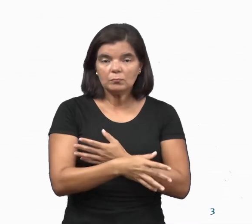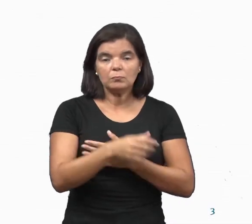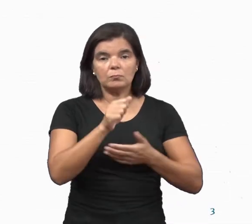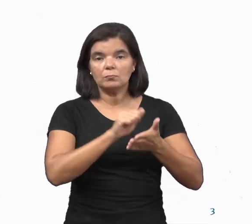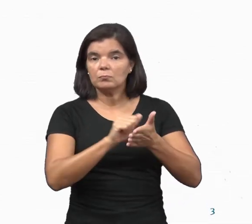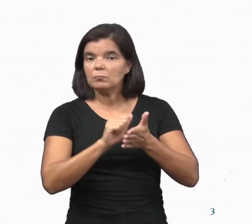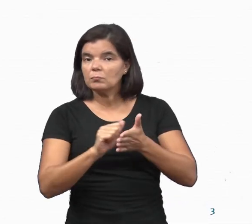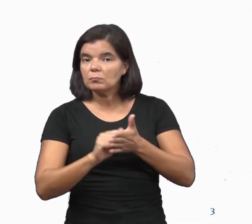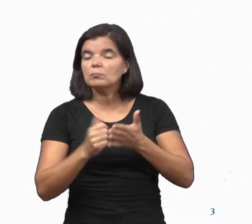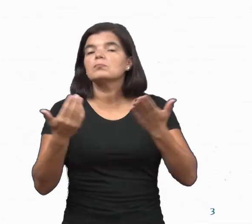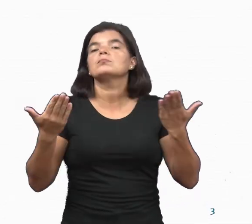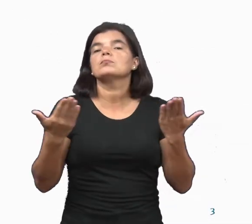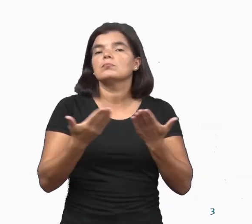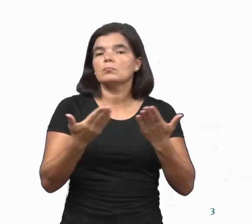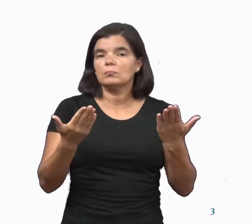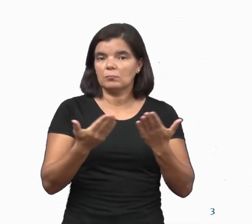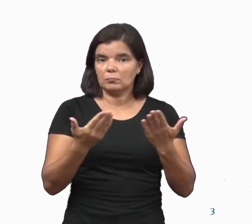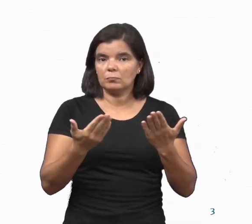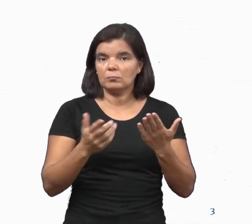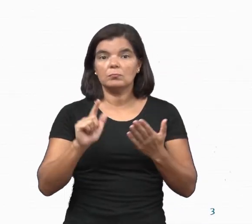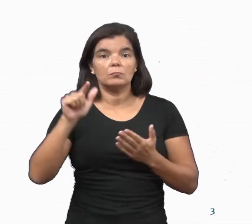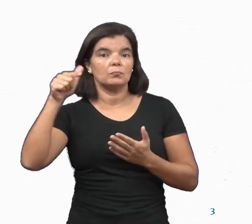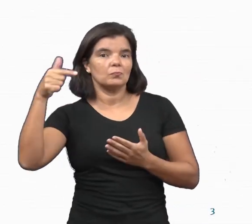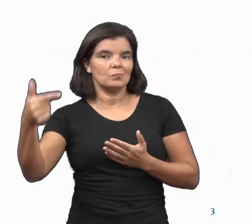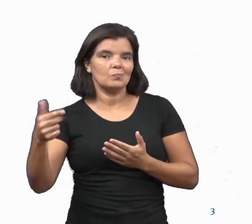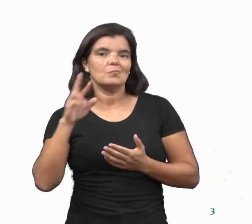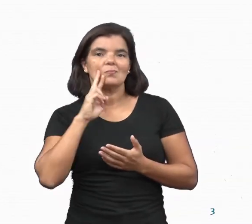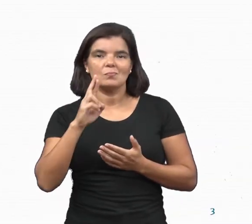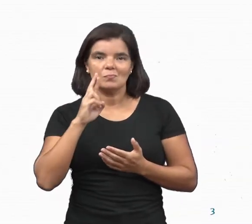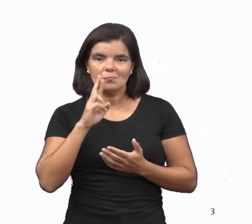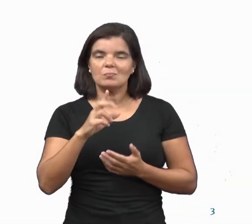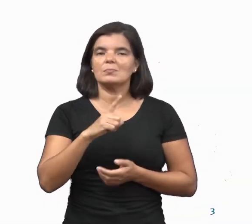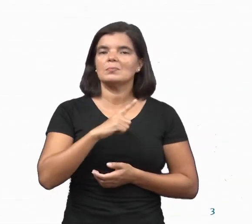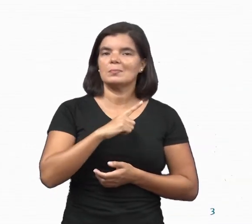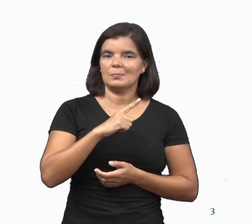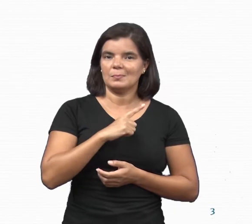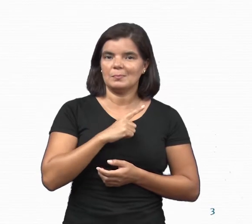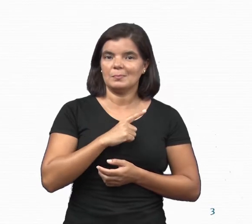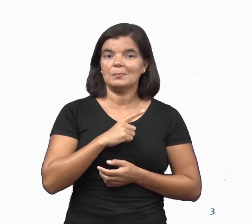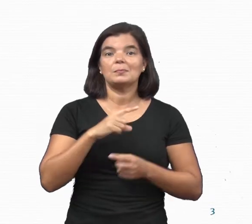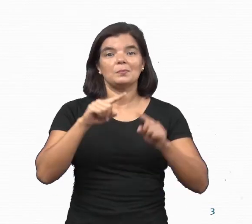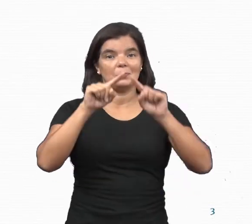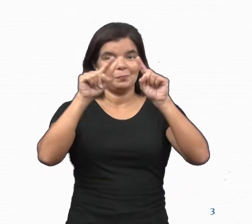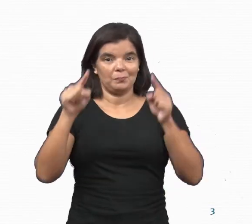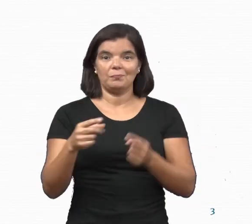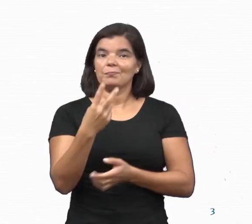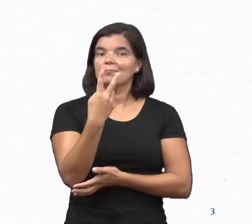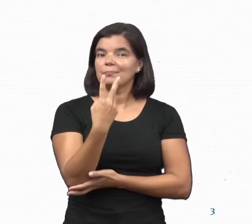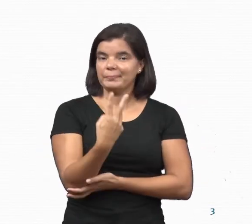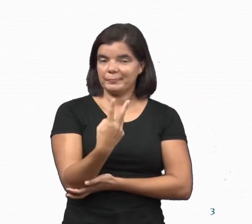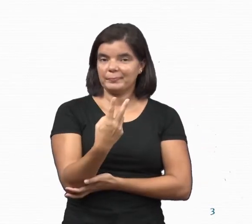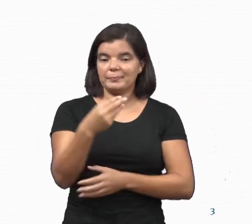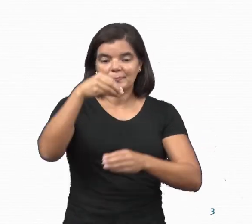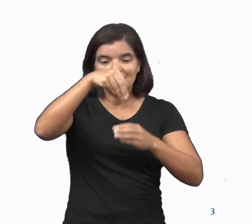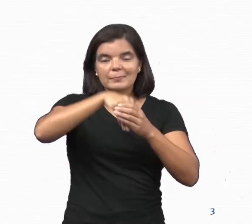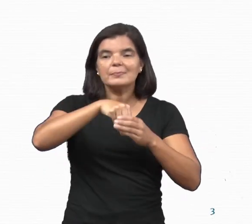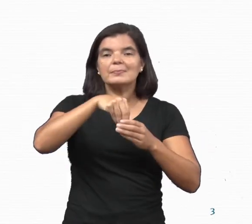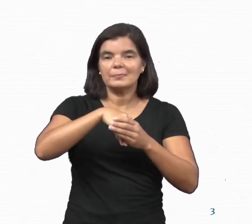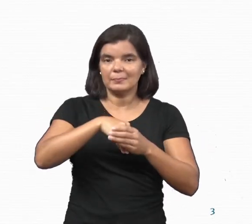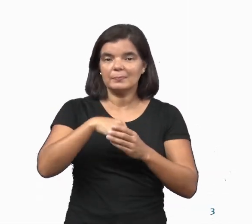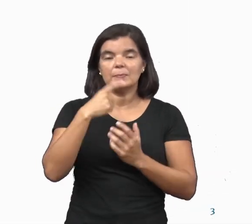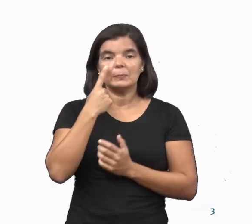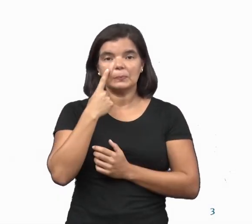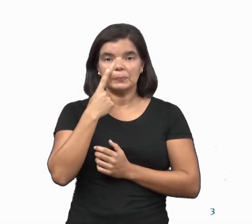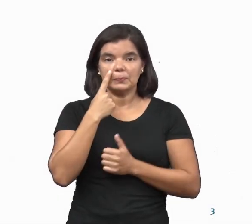reescrevi. Agora eu vou fazer uma outra parte. A gente ainda tem 2 parênteses para resolver ali dentro. Então, eu vou